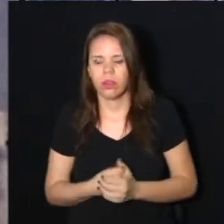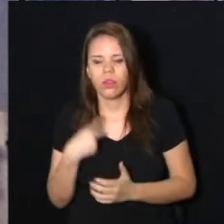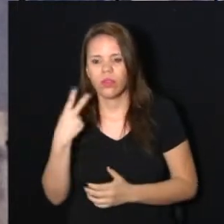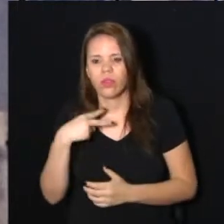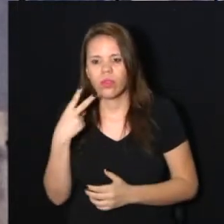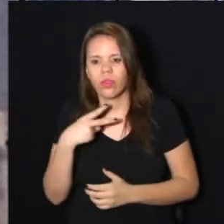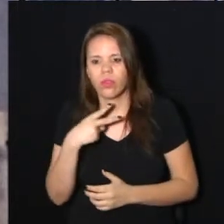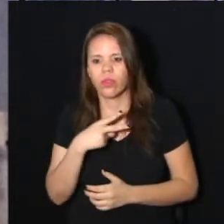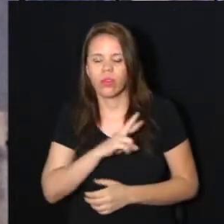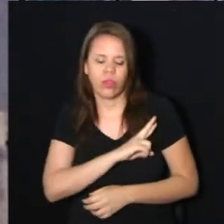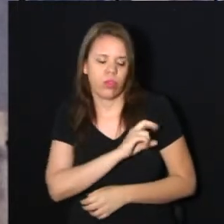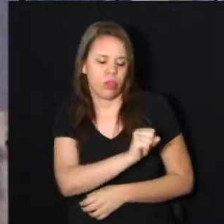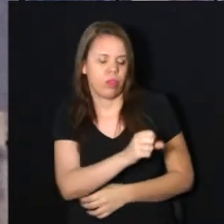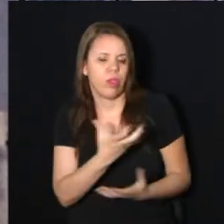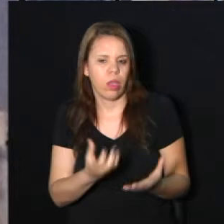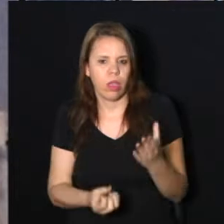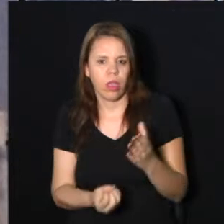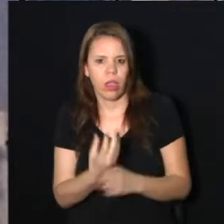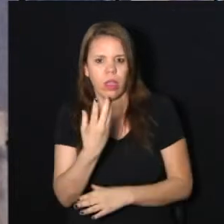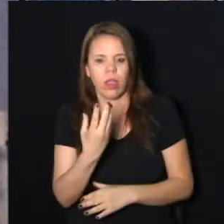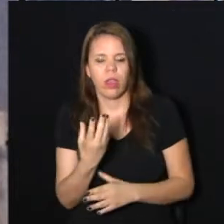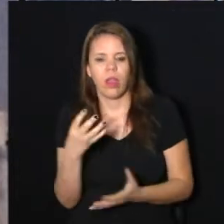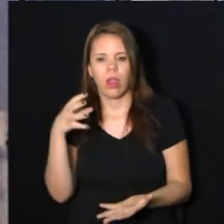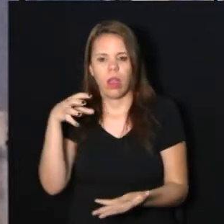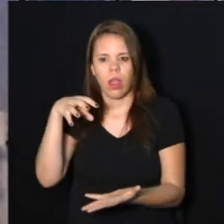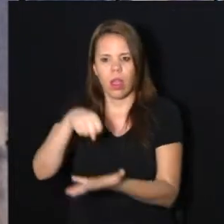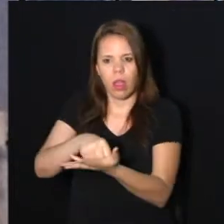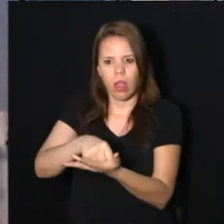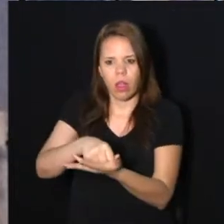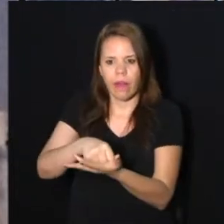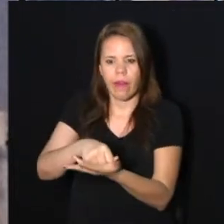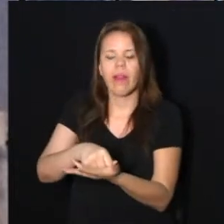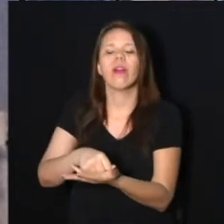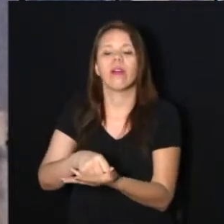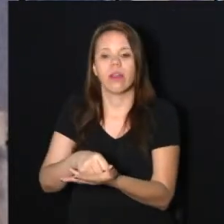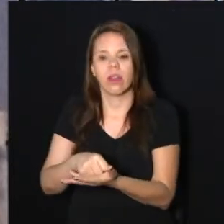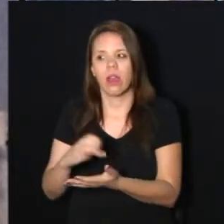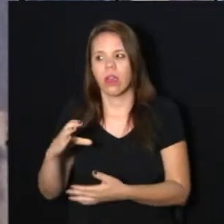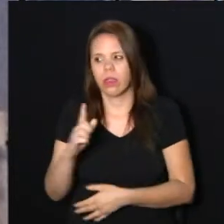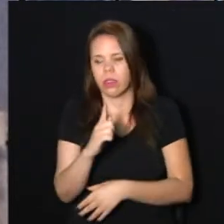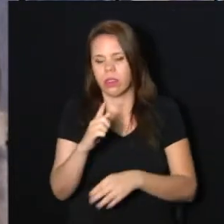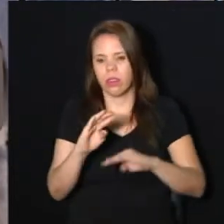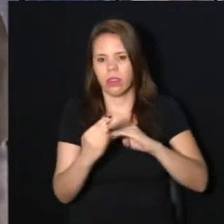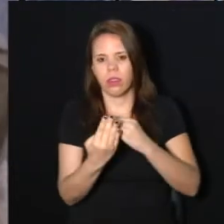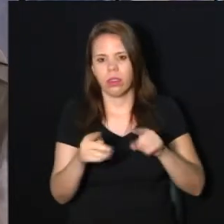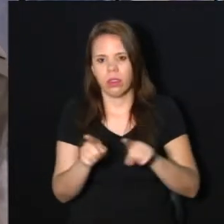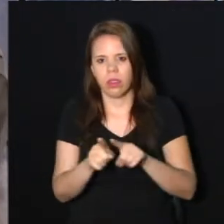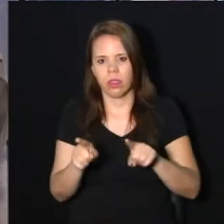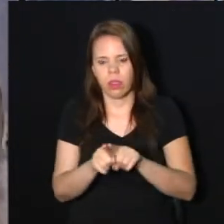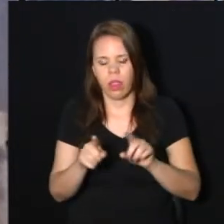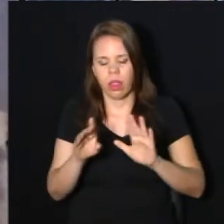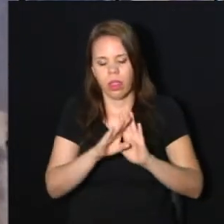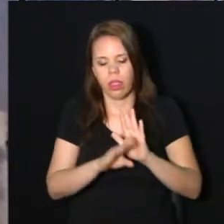vereador Luiz Rossini quer a criação de um cartório no distrito do Campo Grande. Tem ainda quadro de educação, quadro